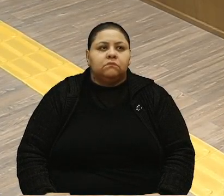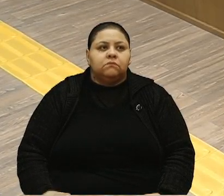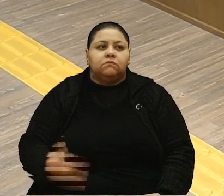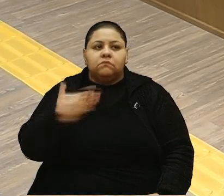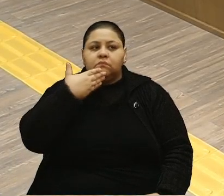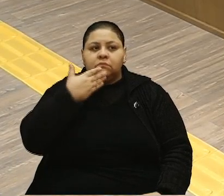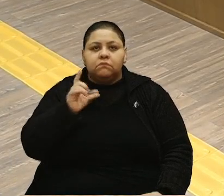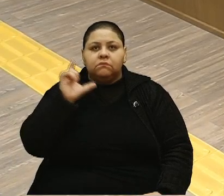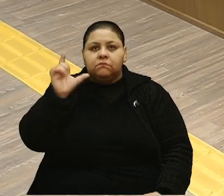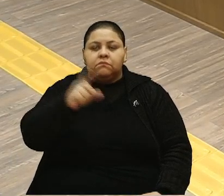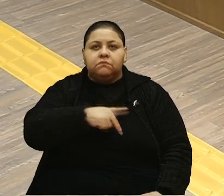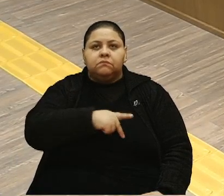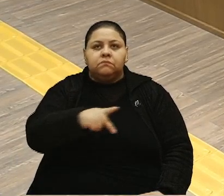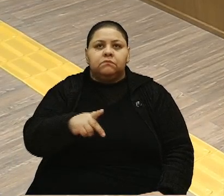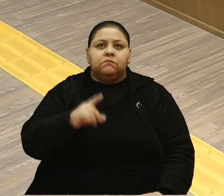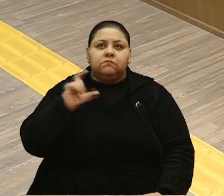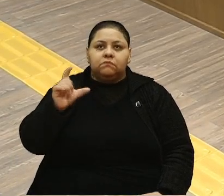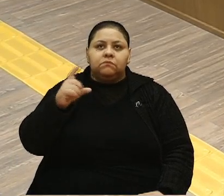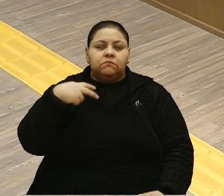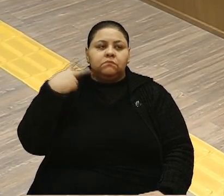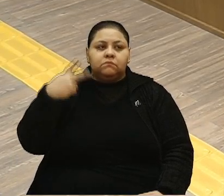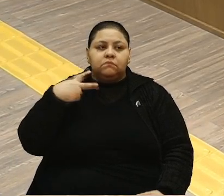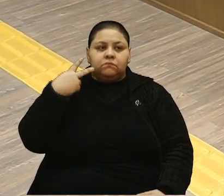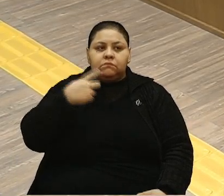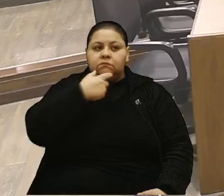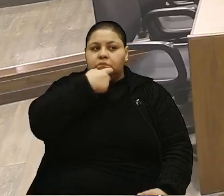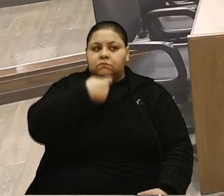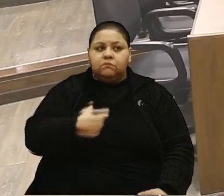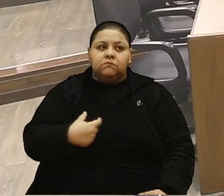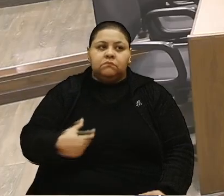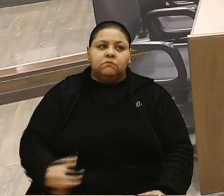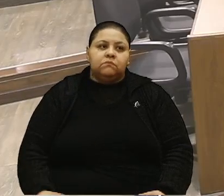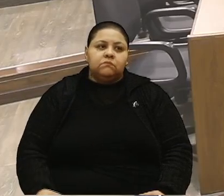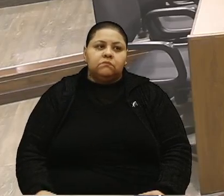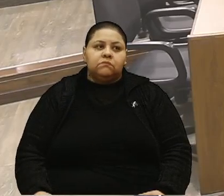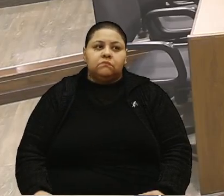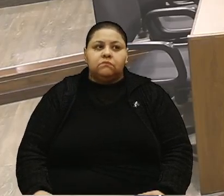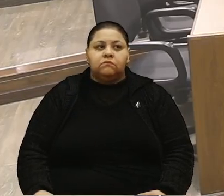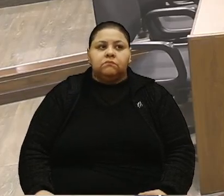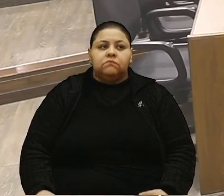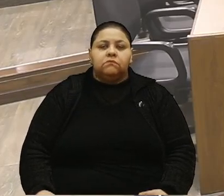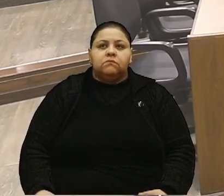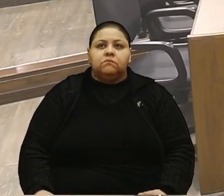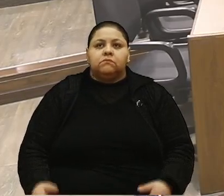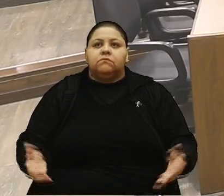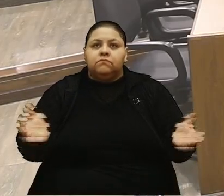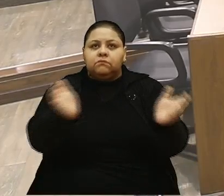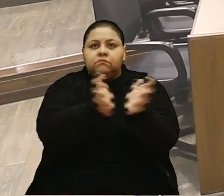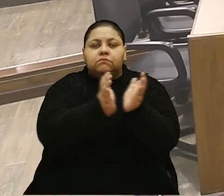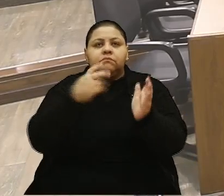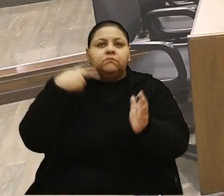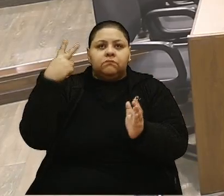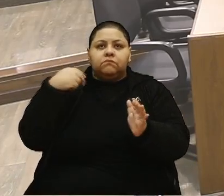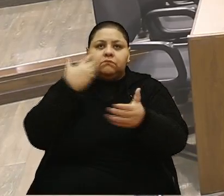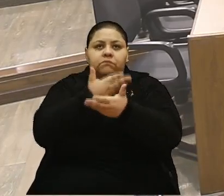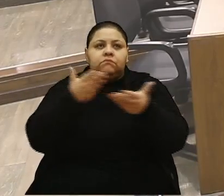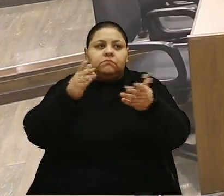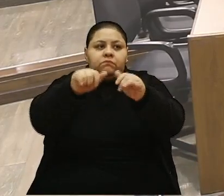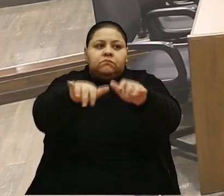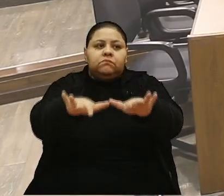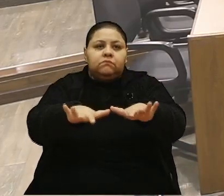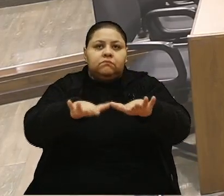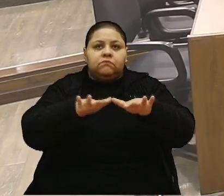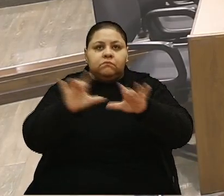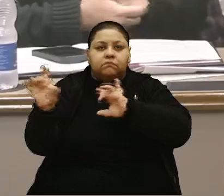Peço a palavra, senhor presidente. Com a palavra, vereador Cristiano Becker. Senhor presidente, bom dia, nobres colegas vereadores, a quem está aqui no nosso plenário, quem está